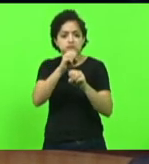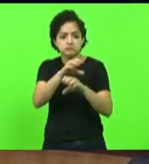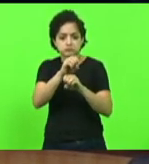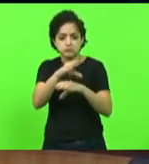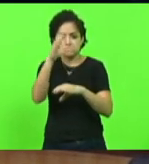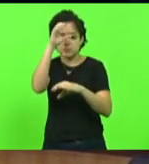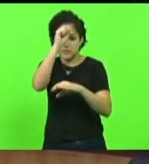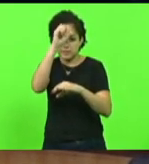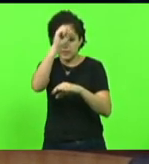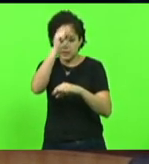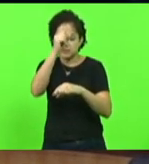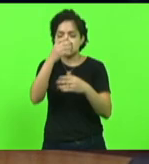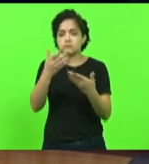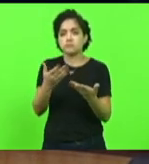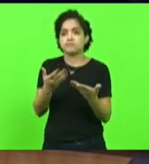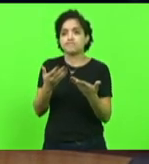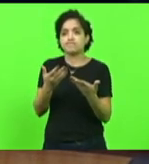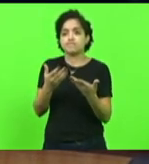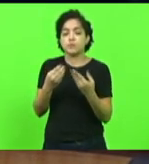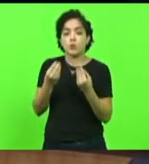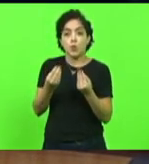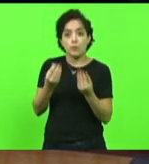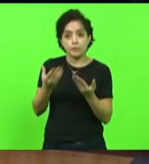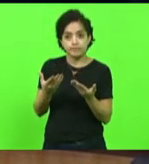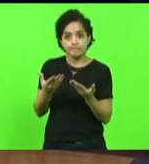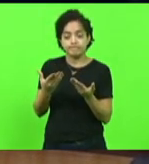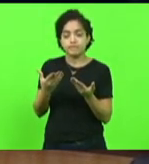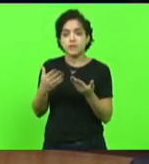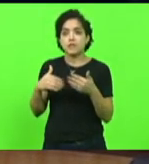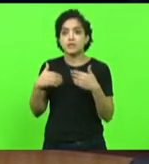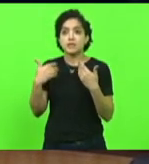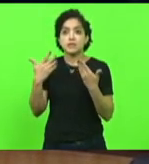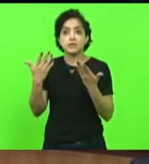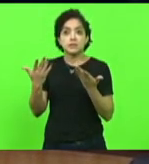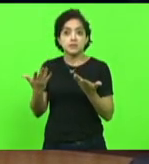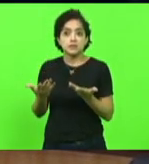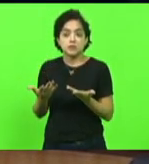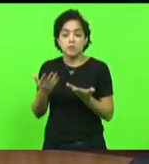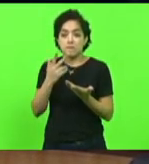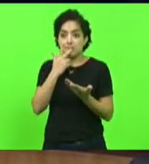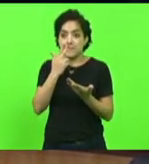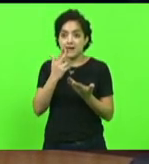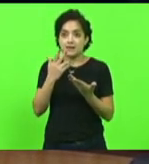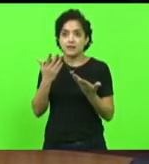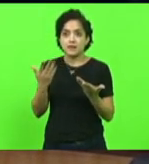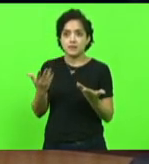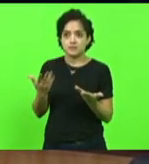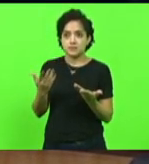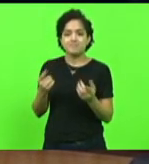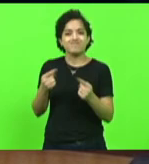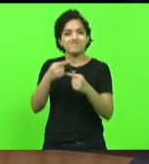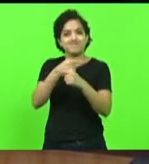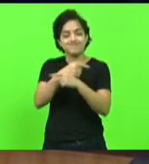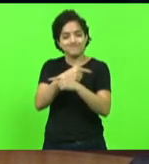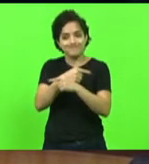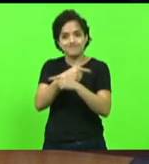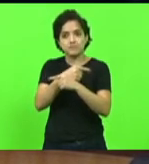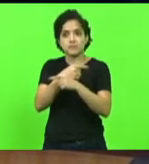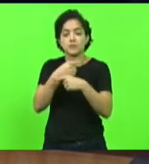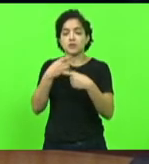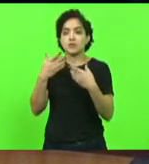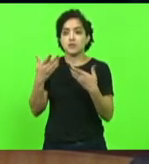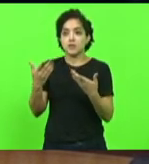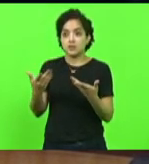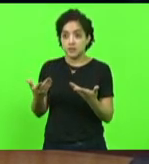socializado. Então, me parece que é uma grande contradição. Esse